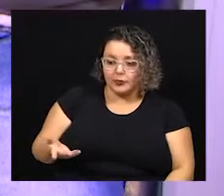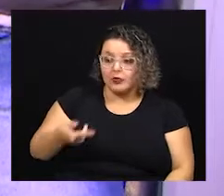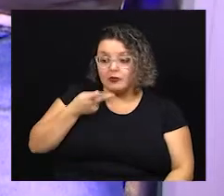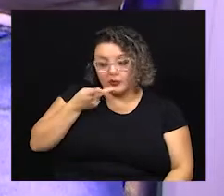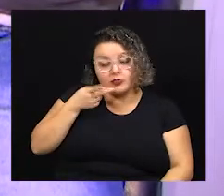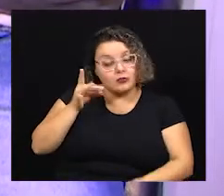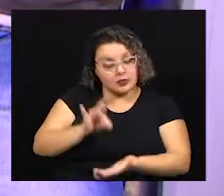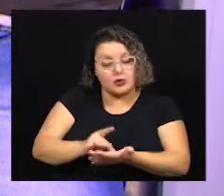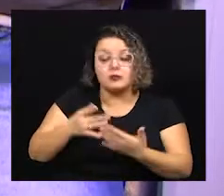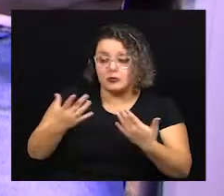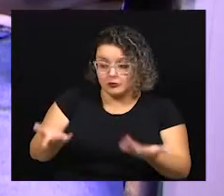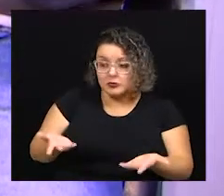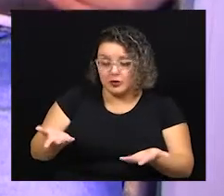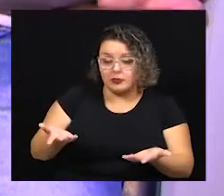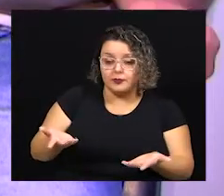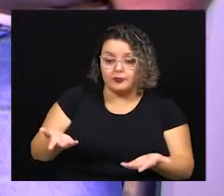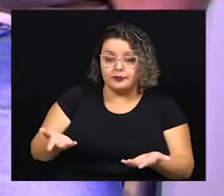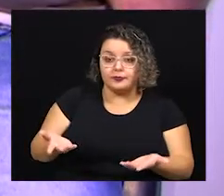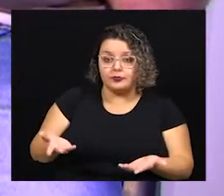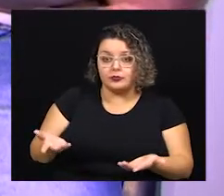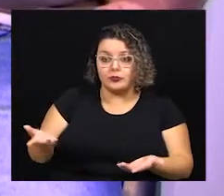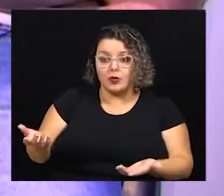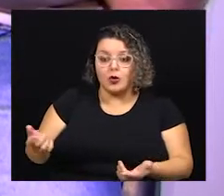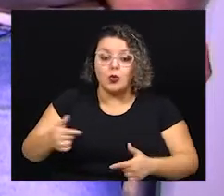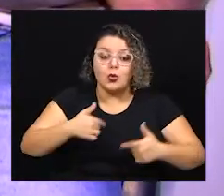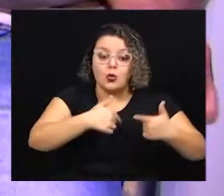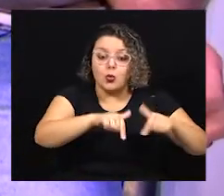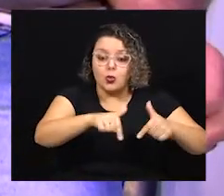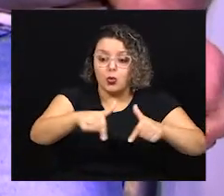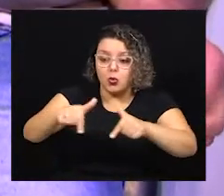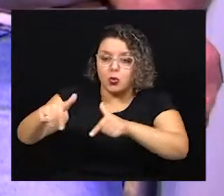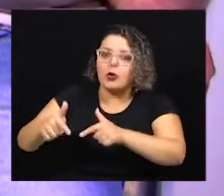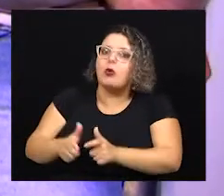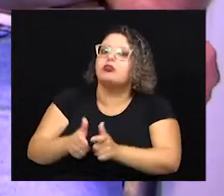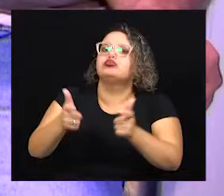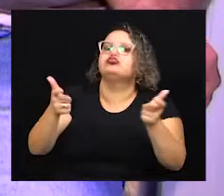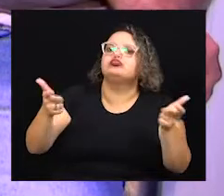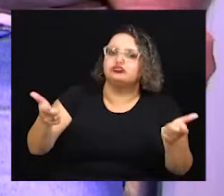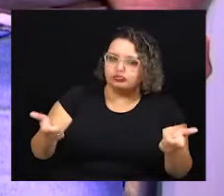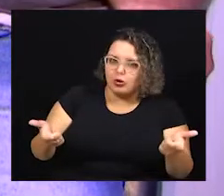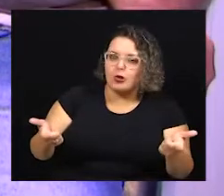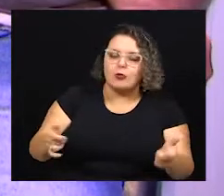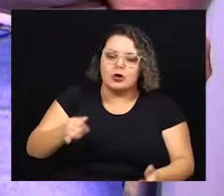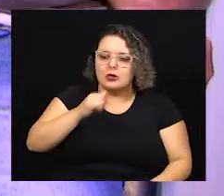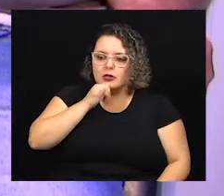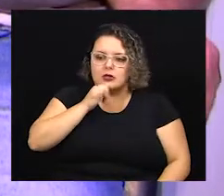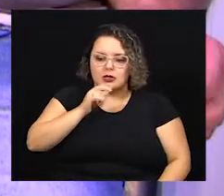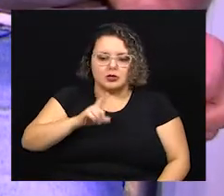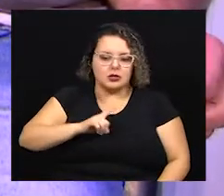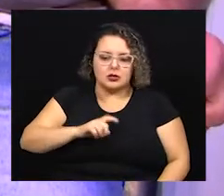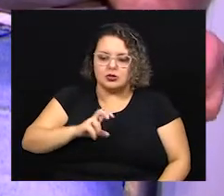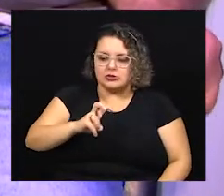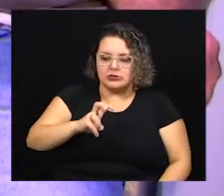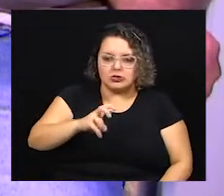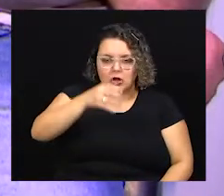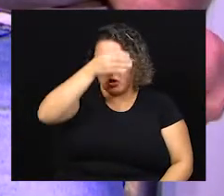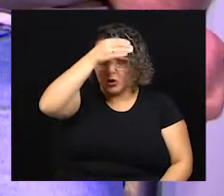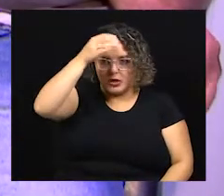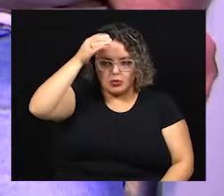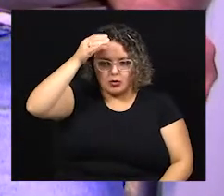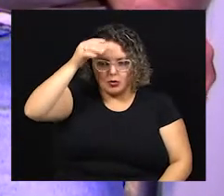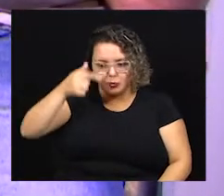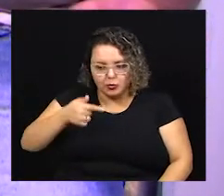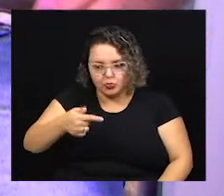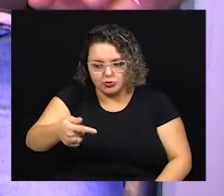você. A quantidade de trabalho que a gente tem é muito grande. Tá? Por exemplo, eu tenho 50 clientes por semana para